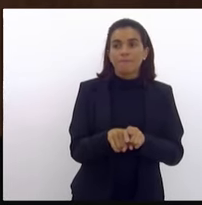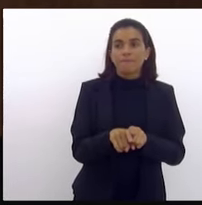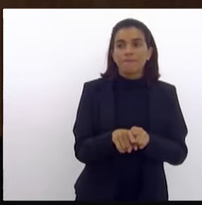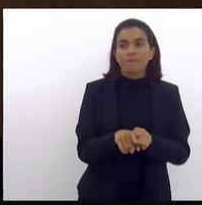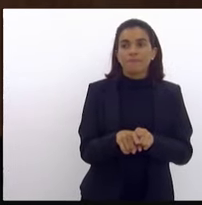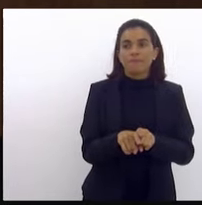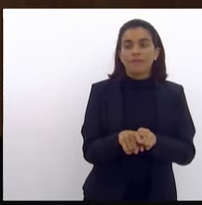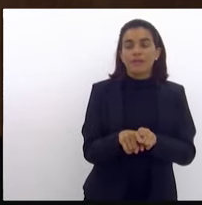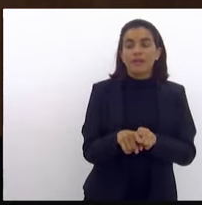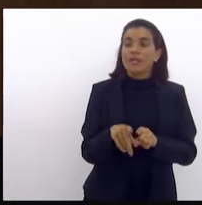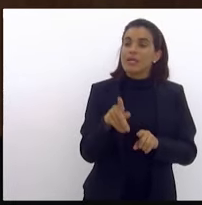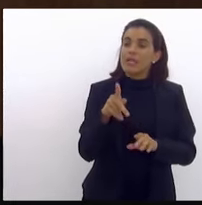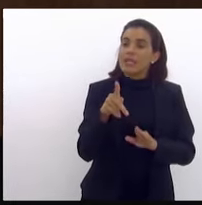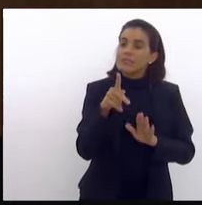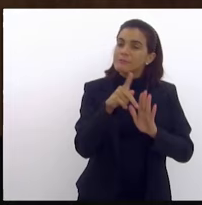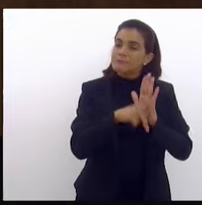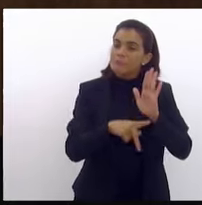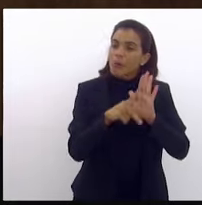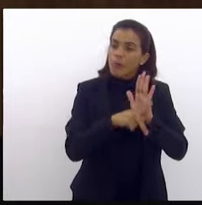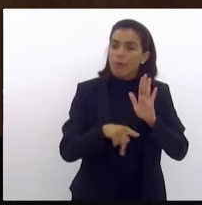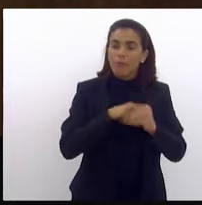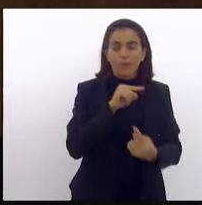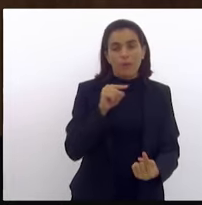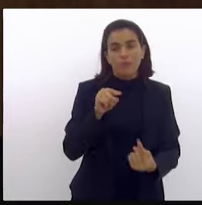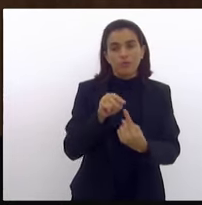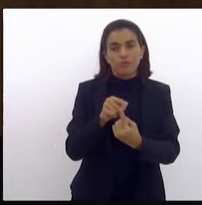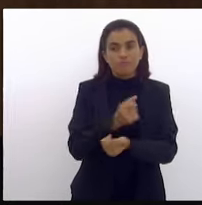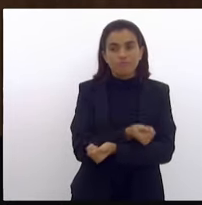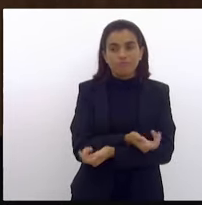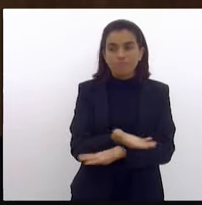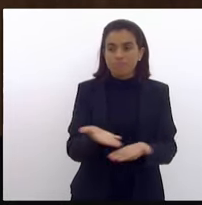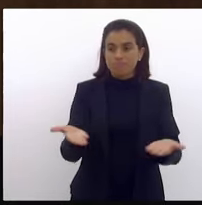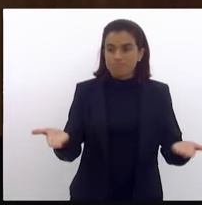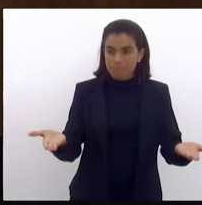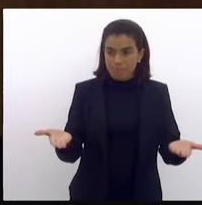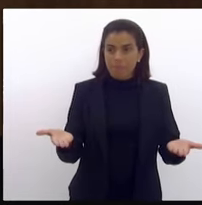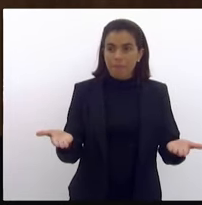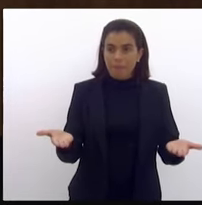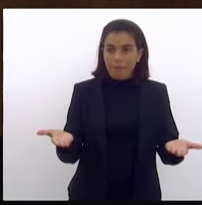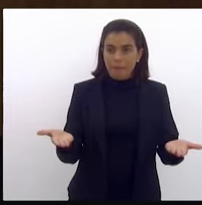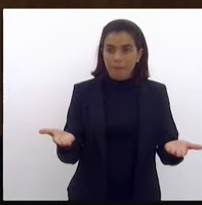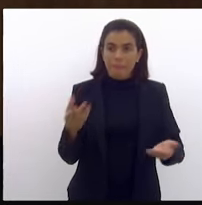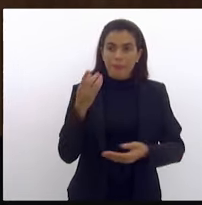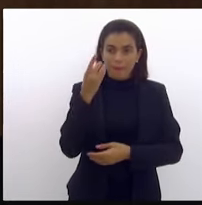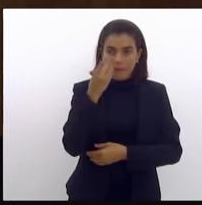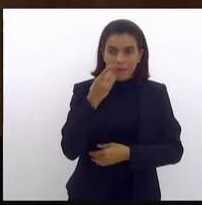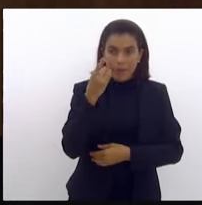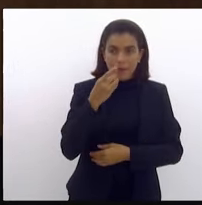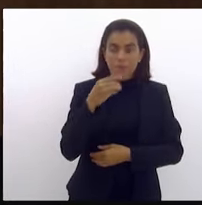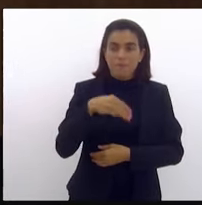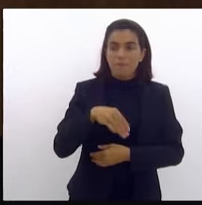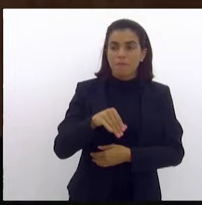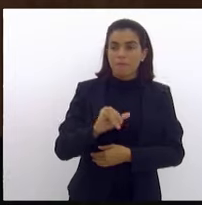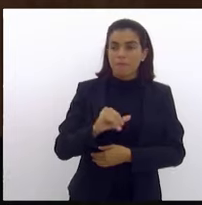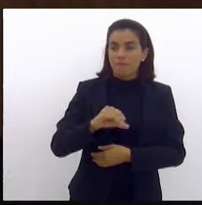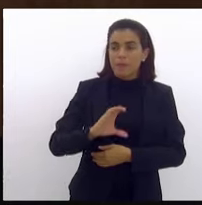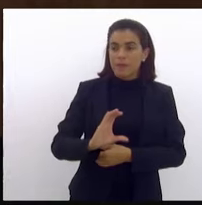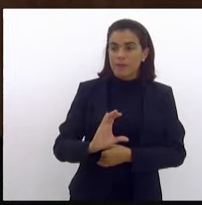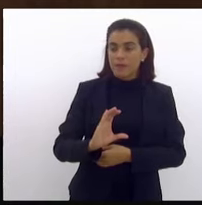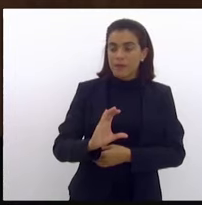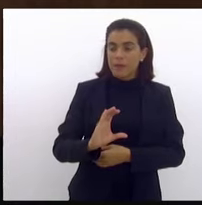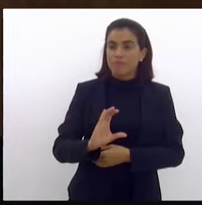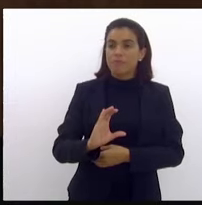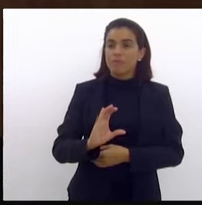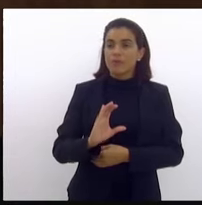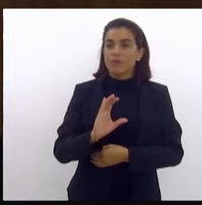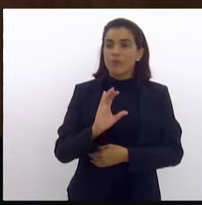esse programa ele visa exatamente trazer à luz, deputado Carlos Mink e deputados e deputadas presentes,